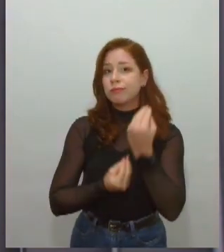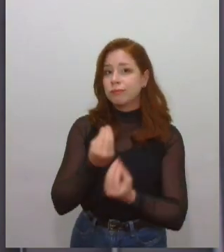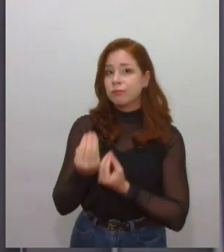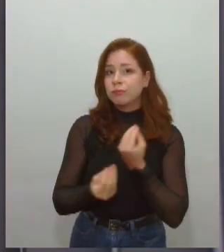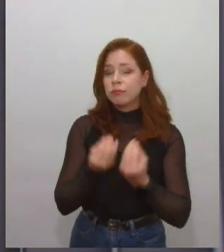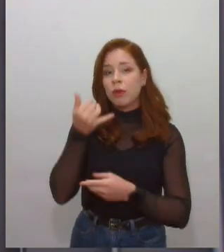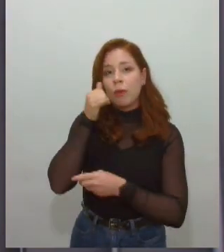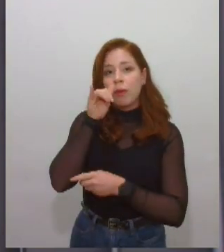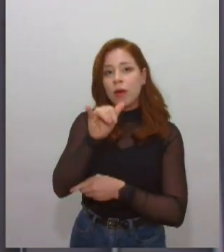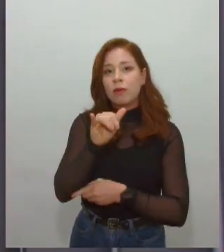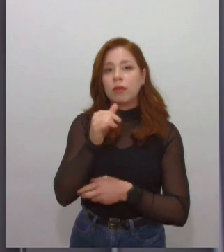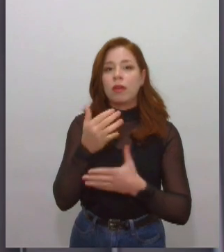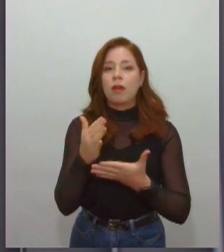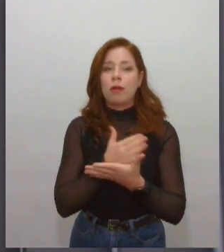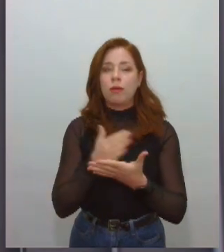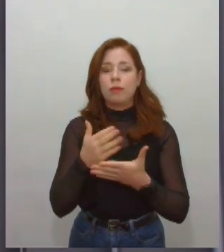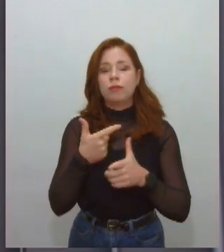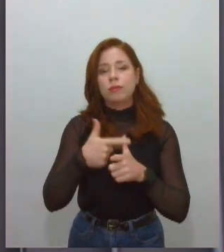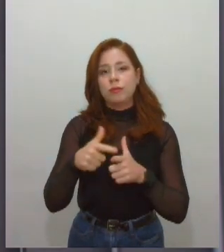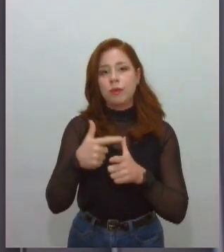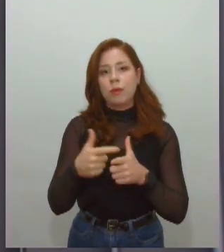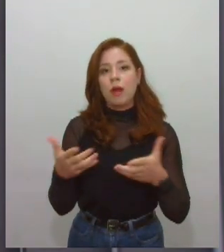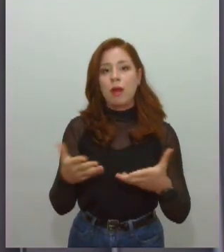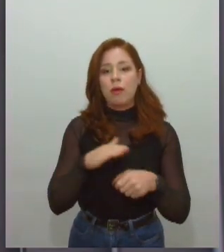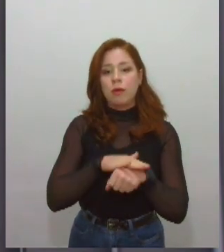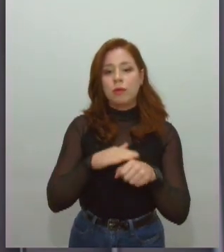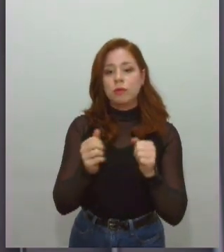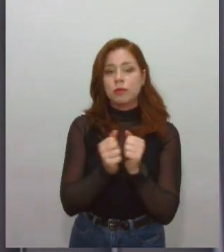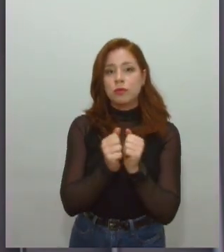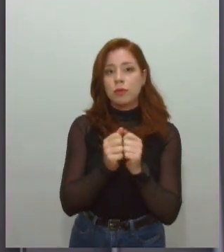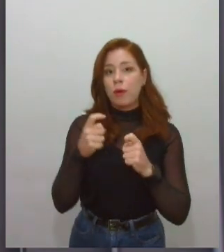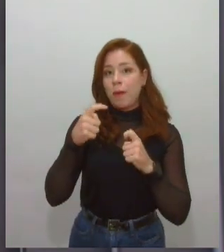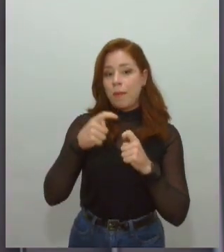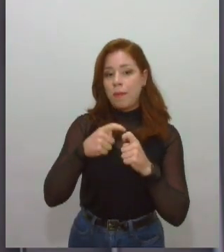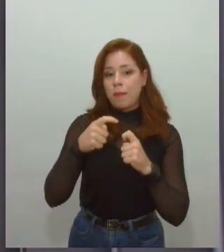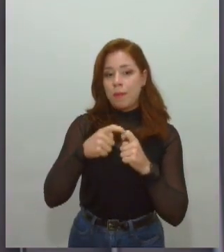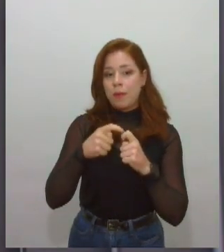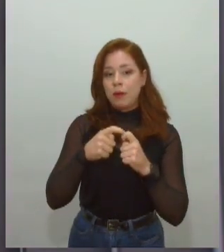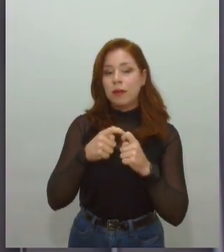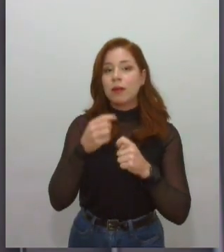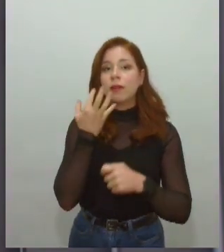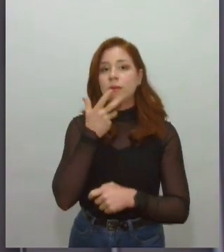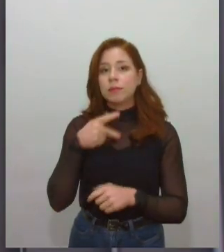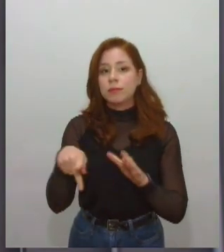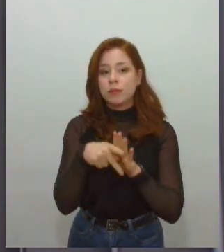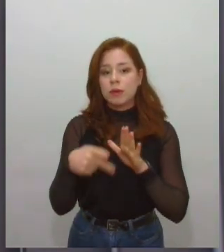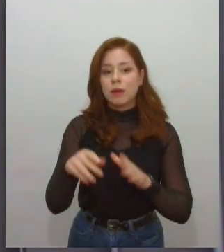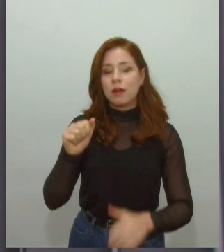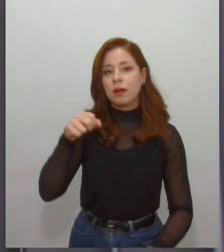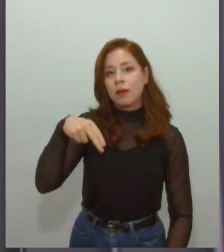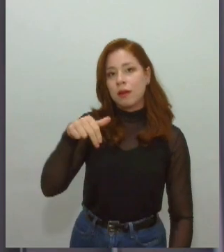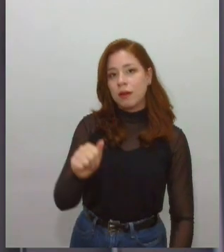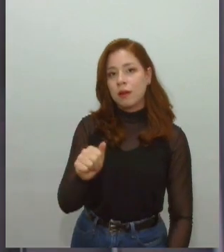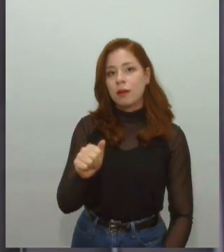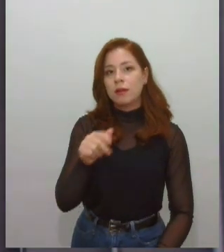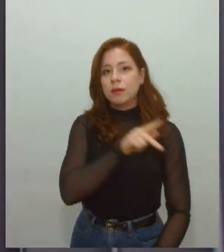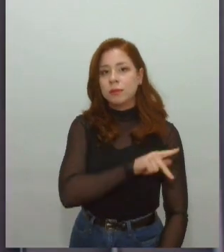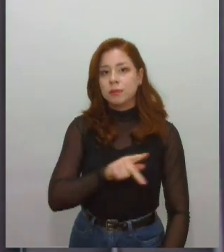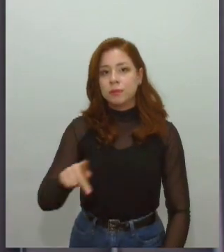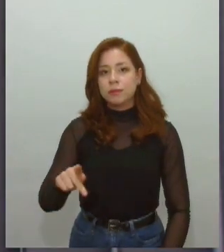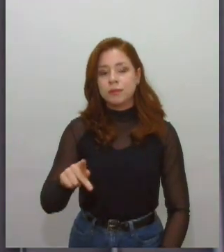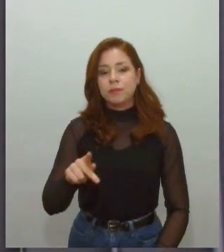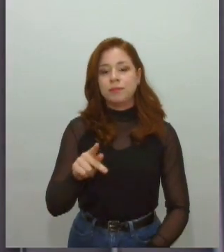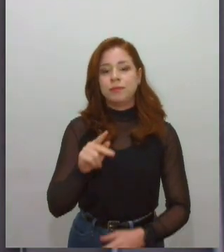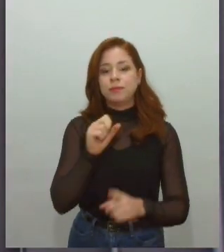eu converso a partir de agora com a pediatra Ana Jovina Barreto Bispo, presidente da Sociedade Sergipana de Pediatria. Boa noite,